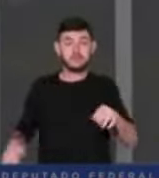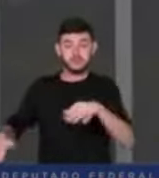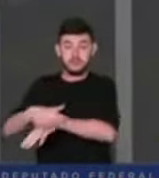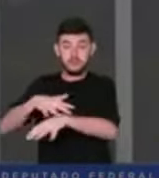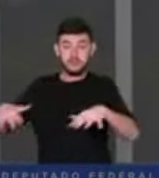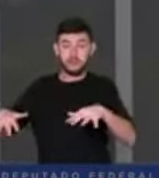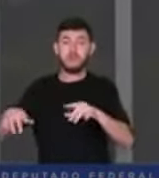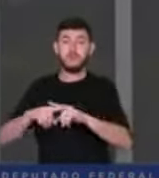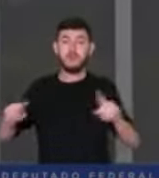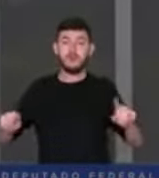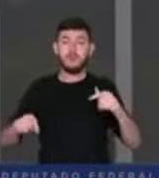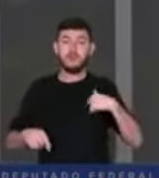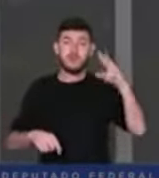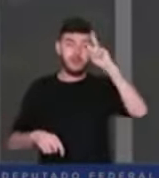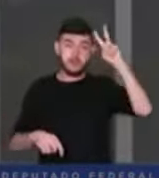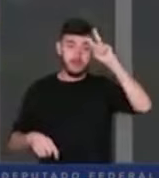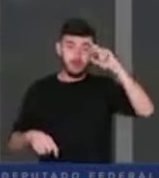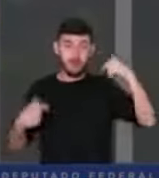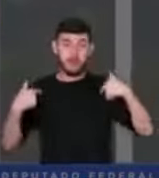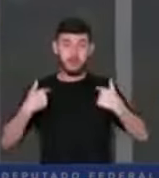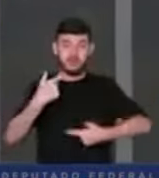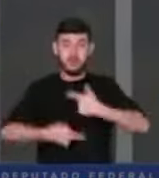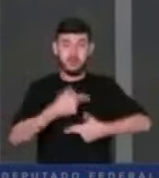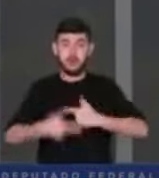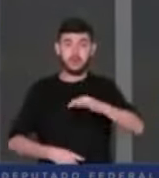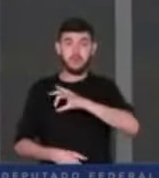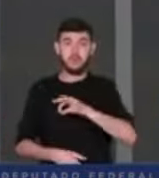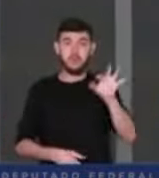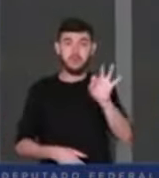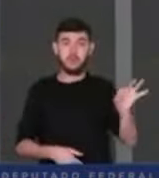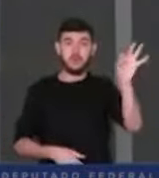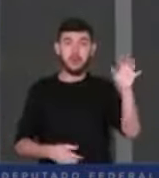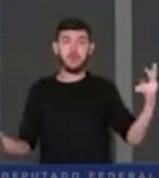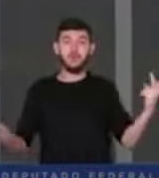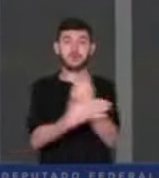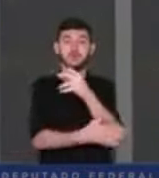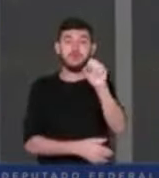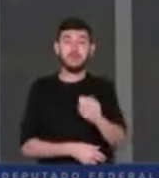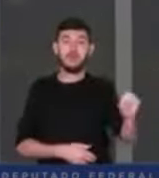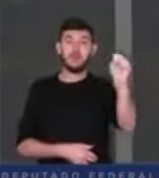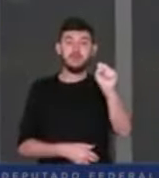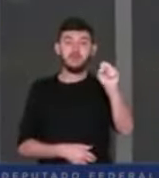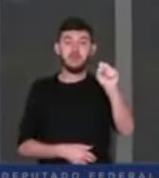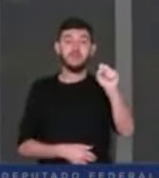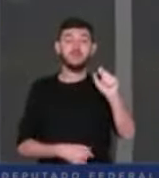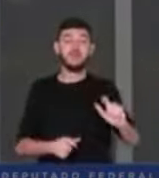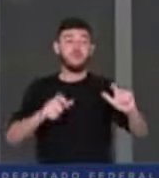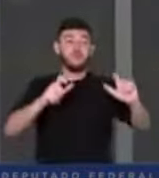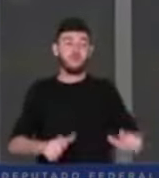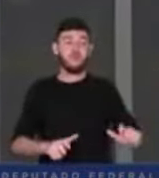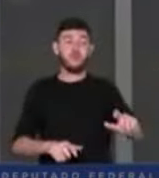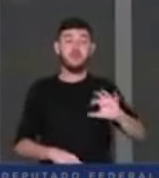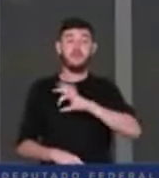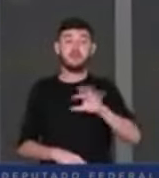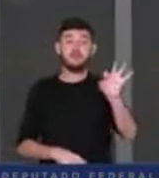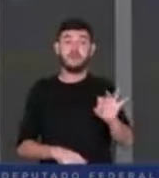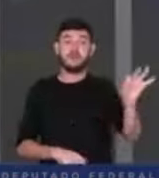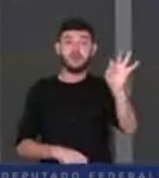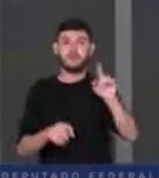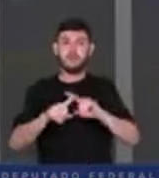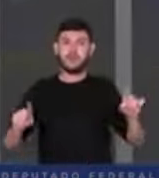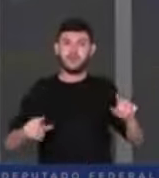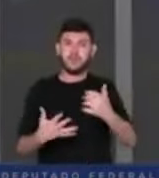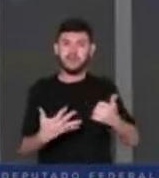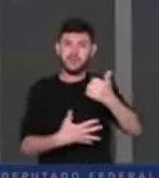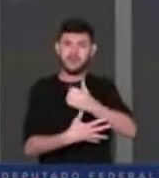formação enquanto policial federal, que foi aqui em Sobradinho, na Academia Nacional de Polícia. Então, o que nós queremos não é um privilégio, nós